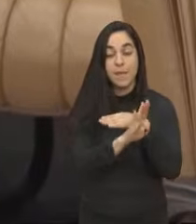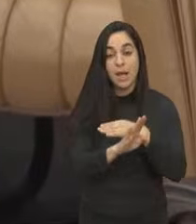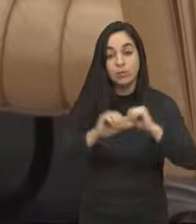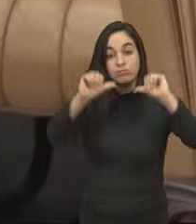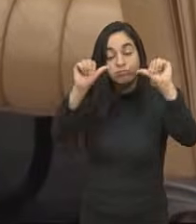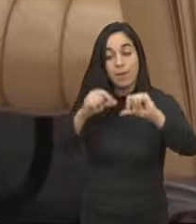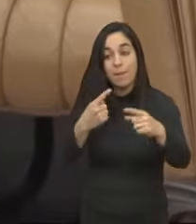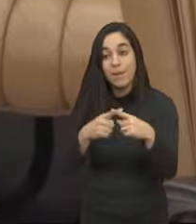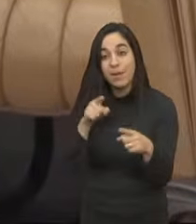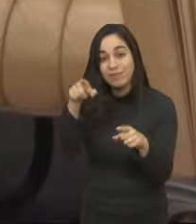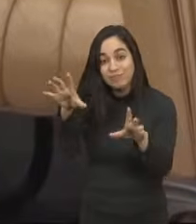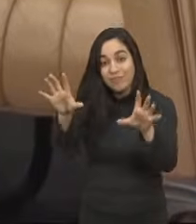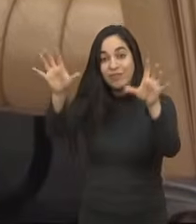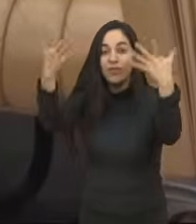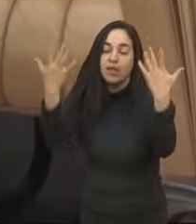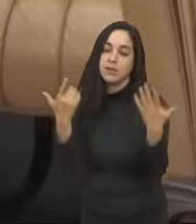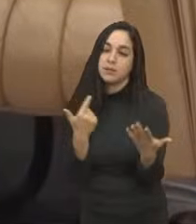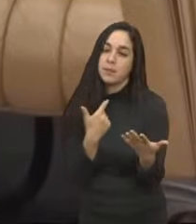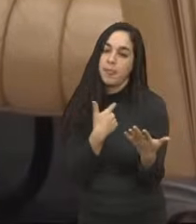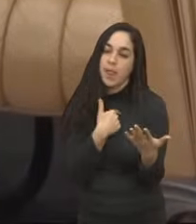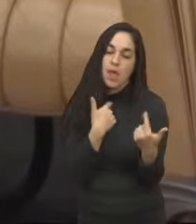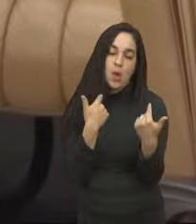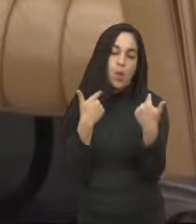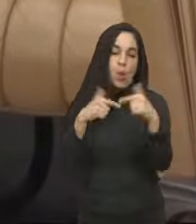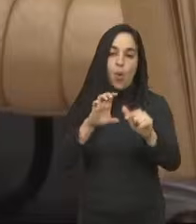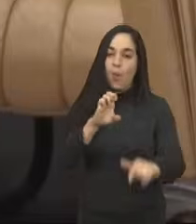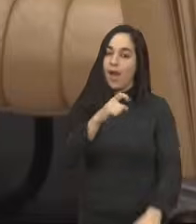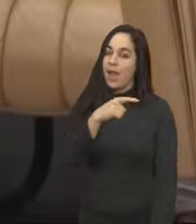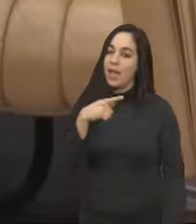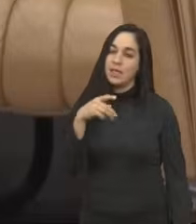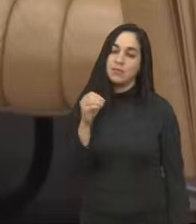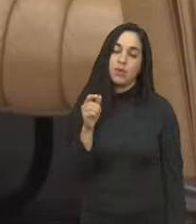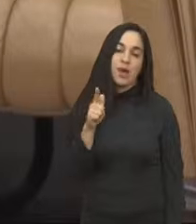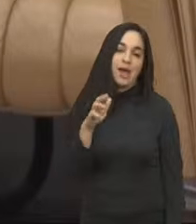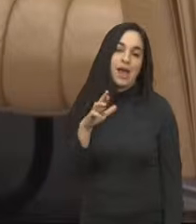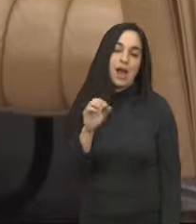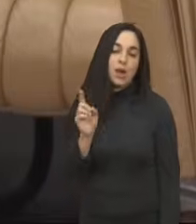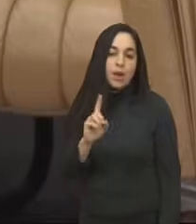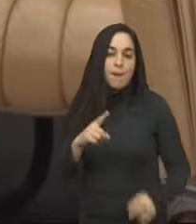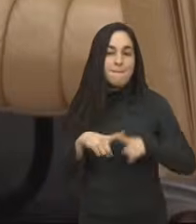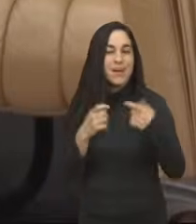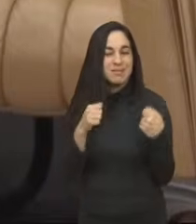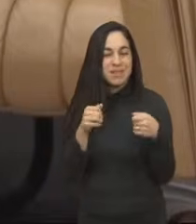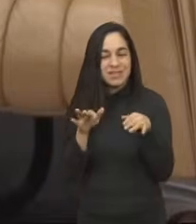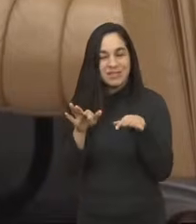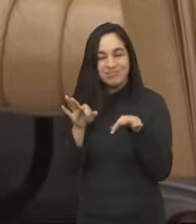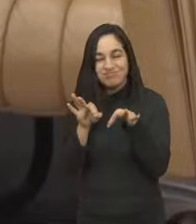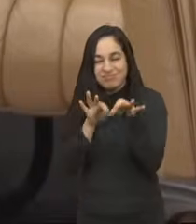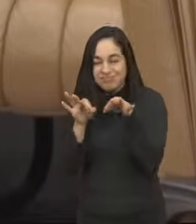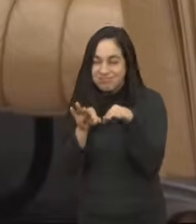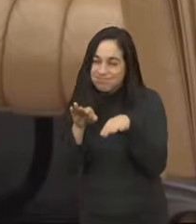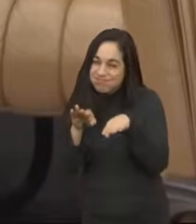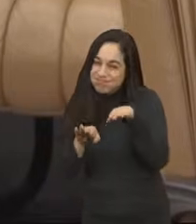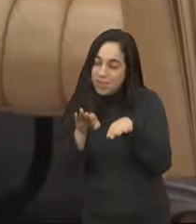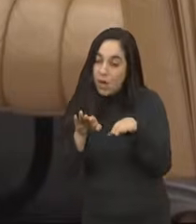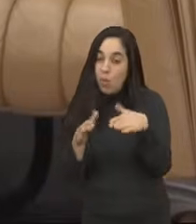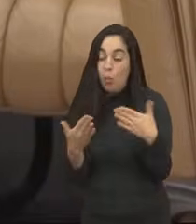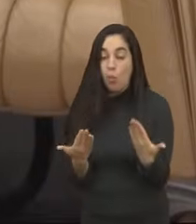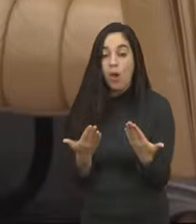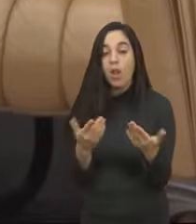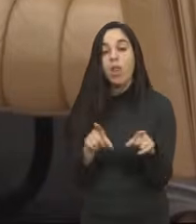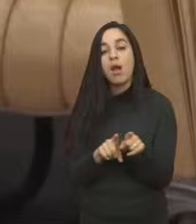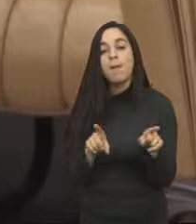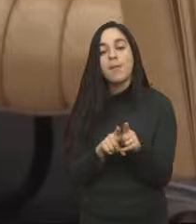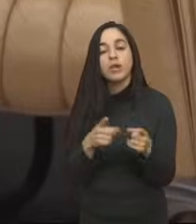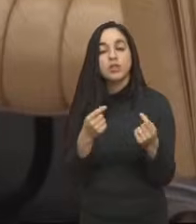de um evento. Mais uma vez, eu não tenho nada contra a Expoagro, mas isso precisa ser equacionado. E mais ainda precisa ser equacionado quando tem investimento público.